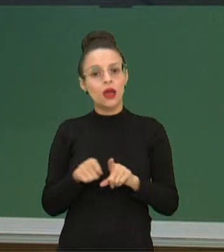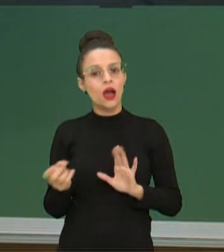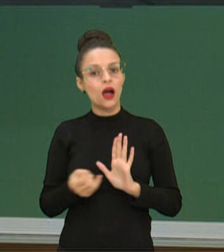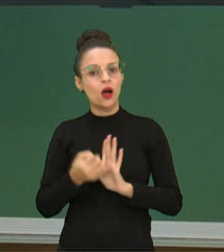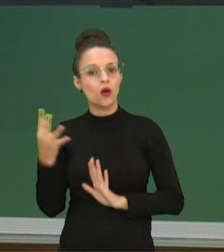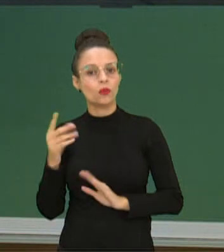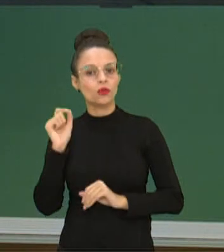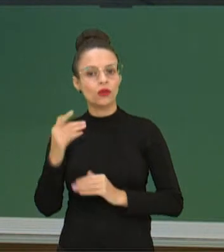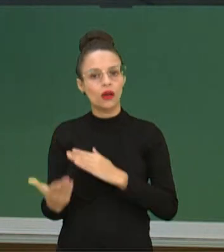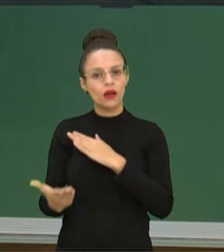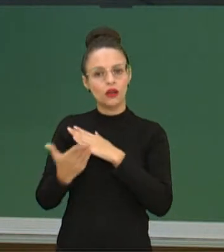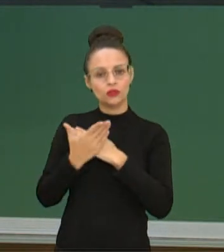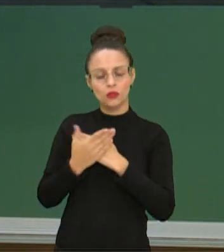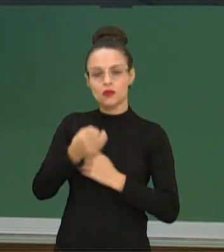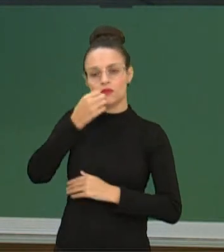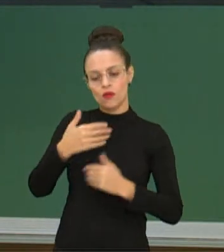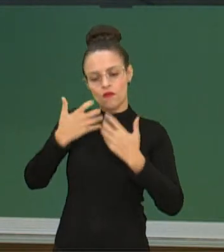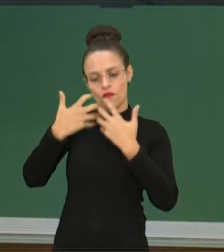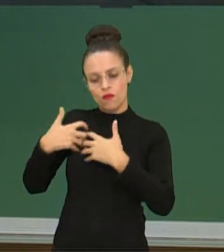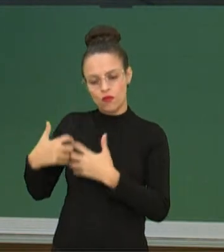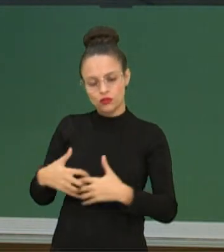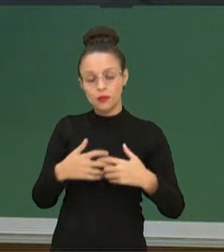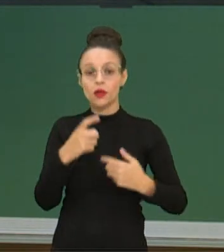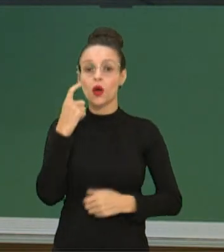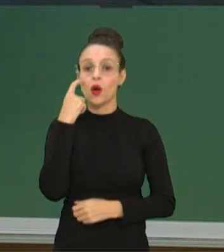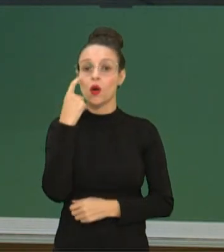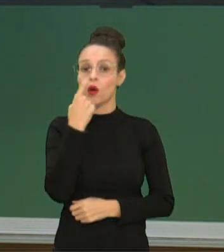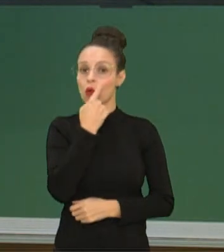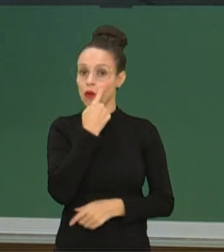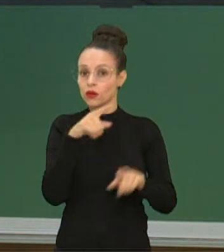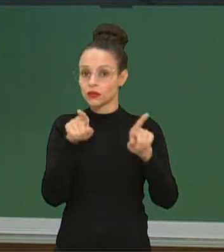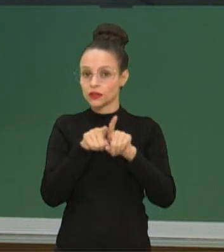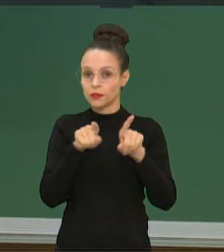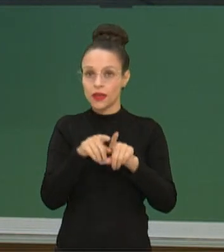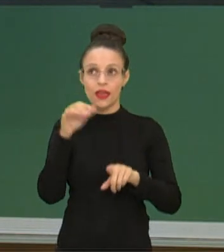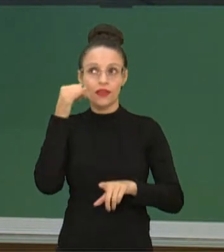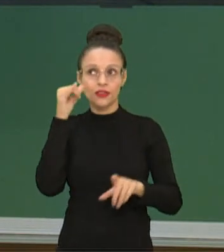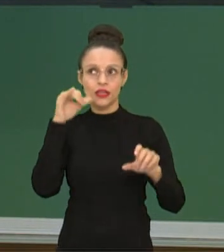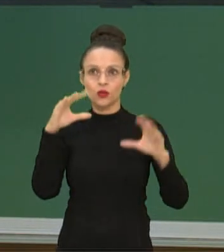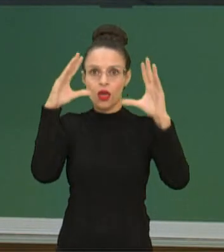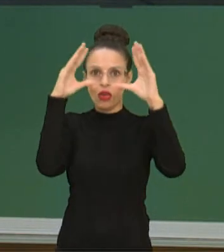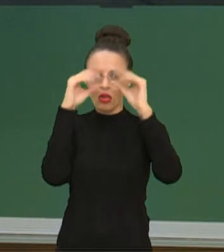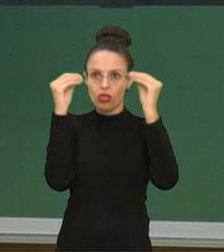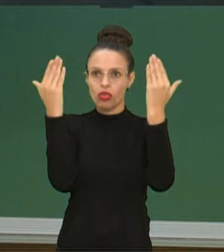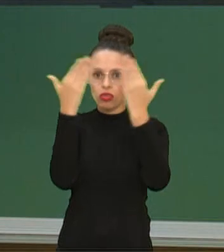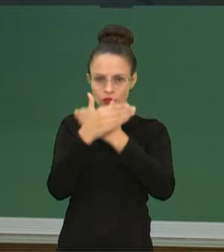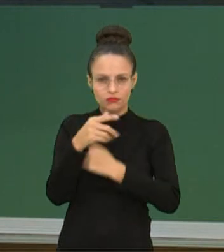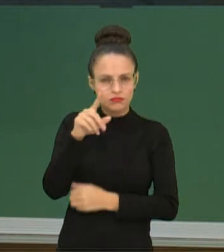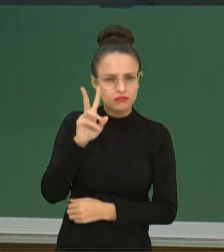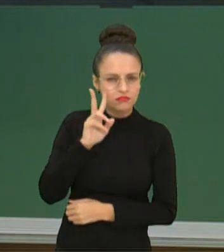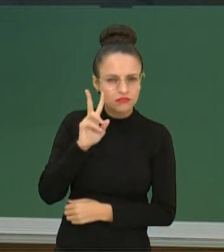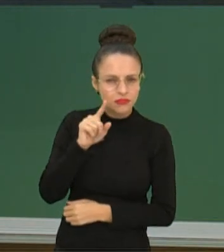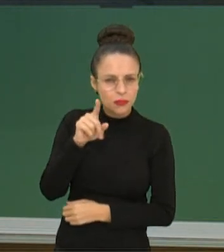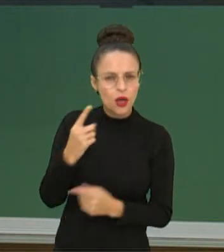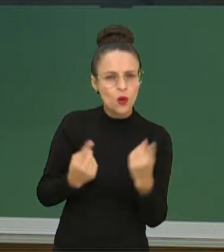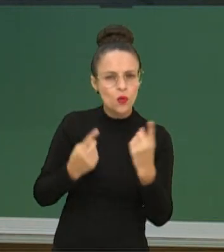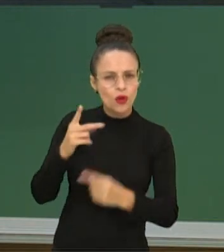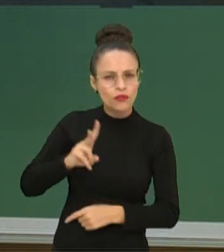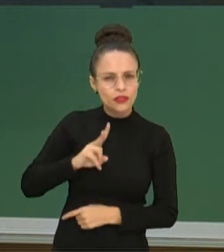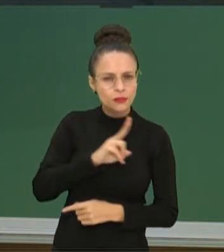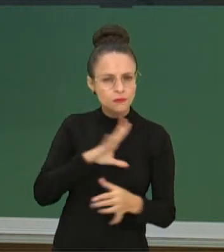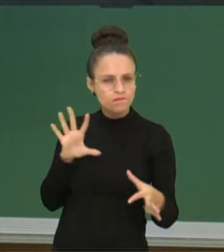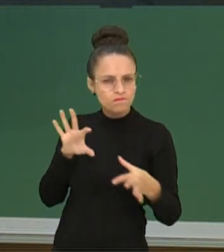exemplo, contribuindo para o bom funcionamento dos olhos e evitando a cegueira noturna. Será que você lembra que vitamina é essa que eu